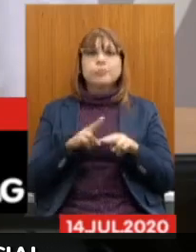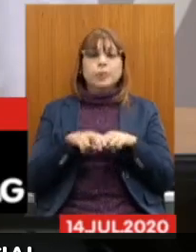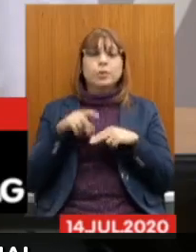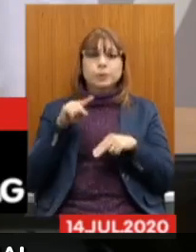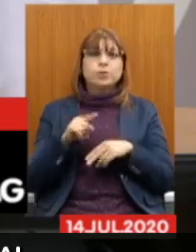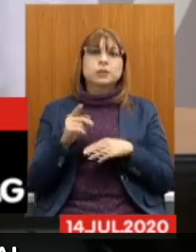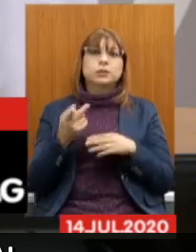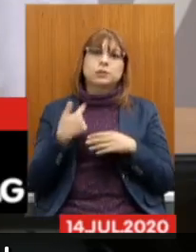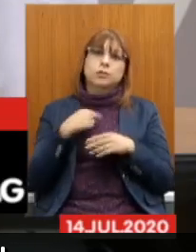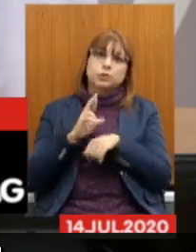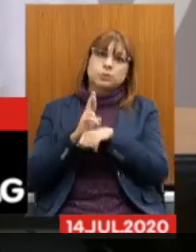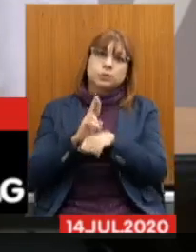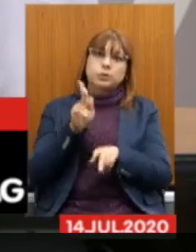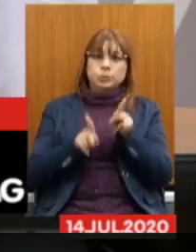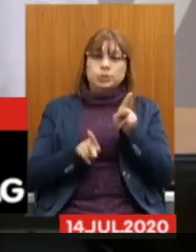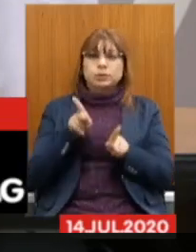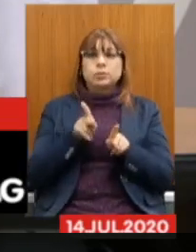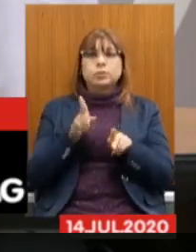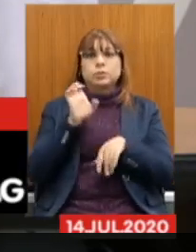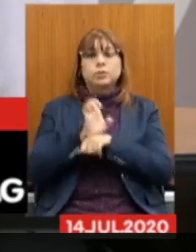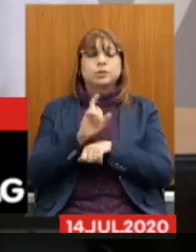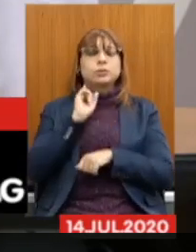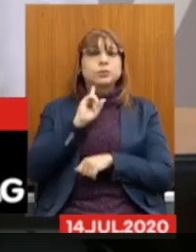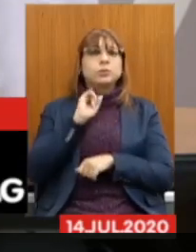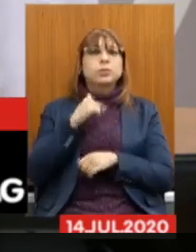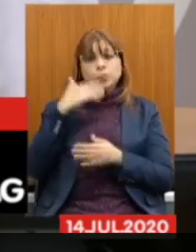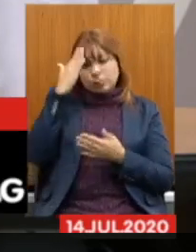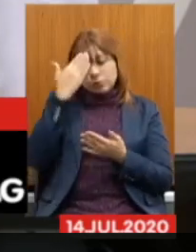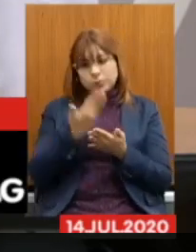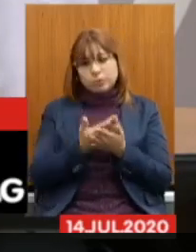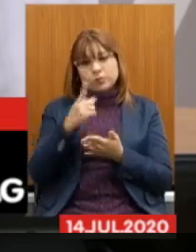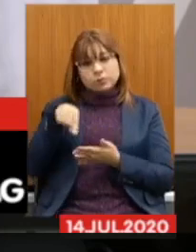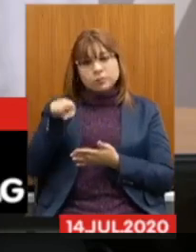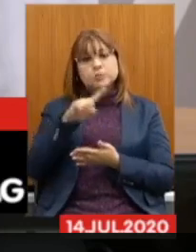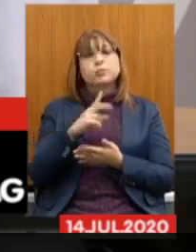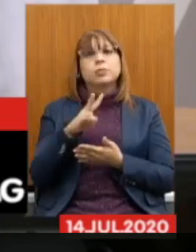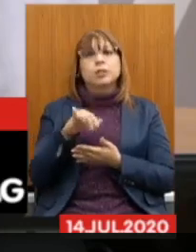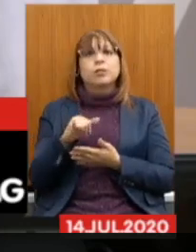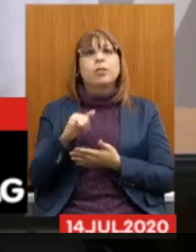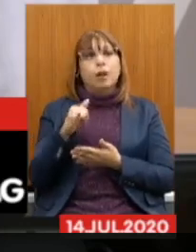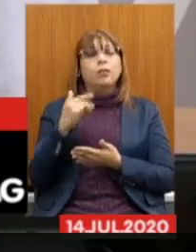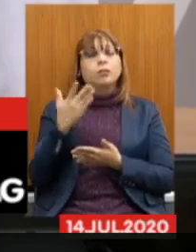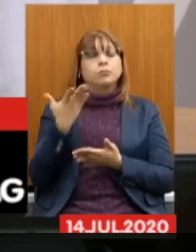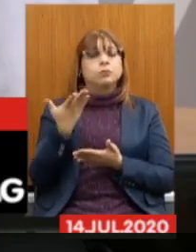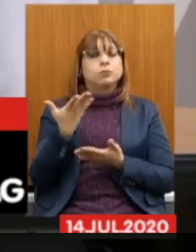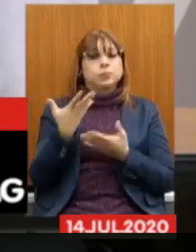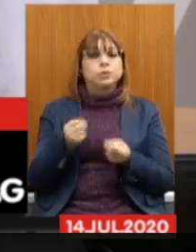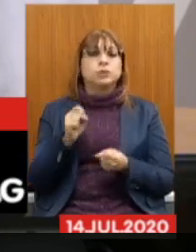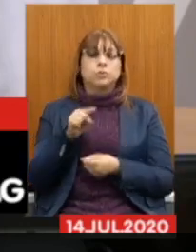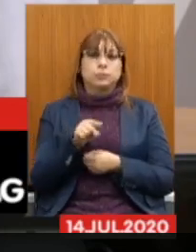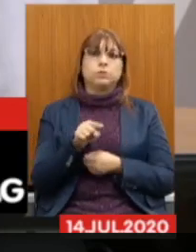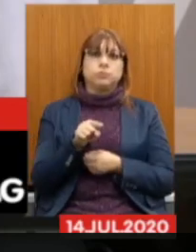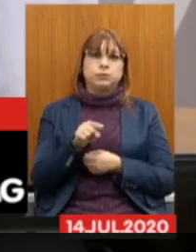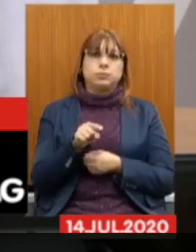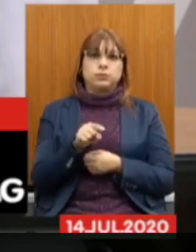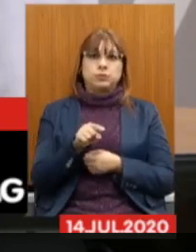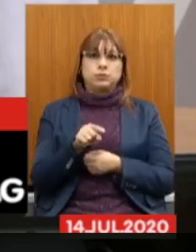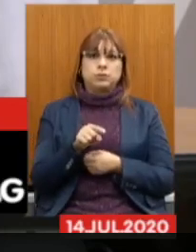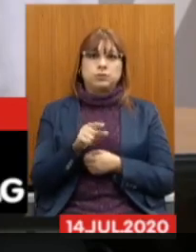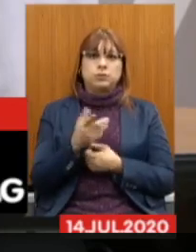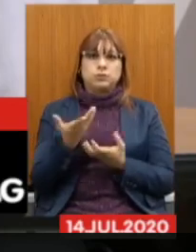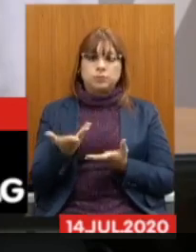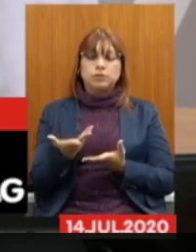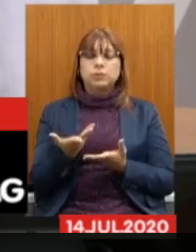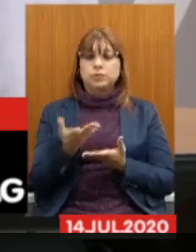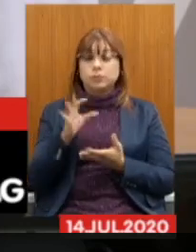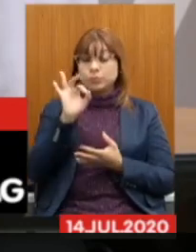considerações, em nome dos procuradores do Estado de Minas Gerais, confio que Vossas Excelências vão levar isso em conta. Com relação à alíquota extraordinária,